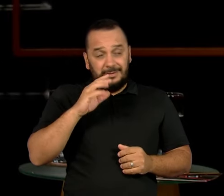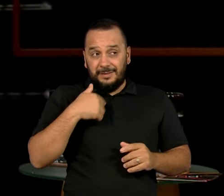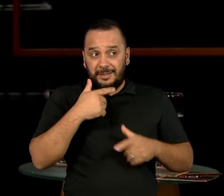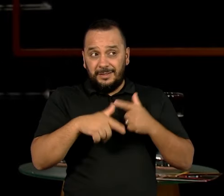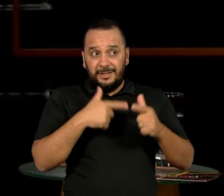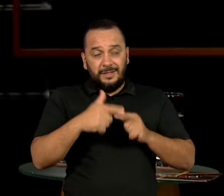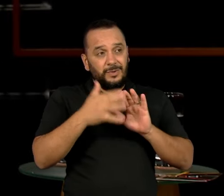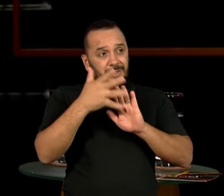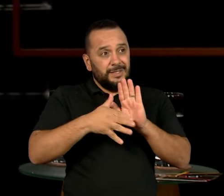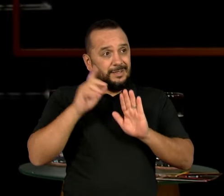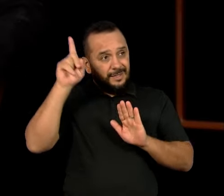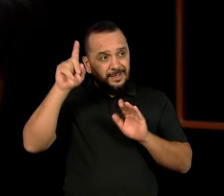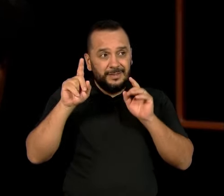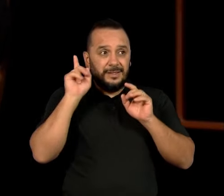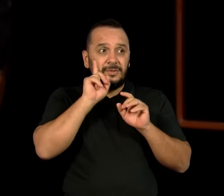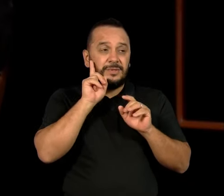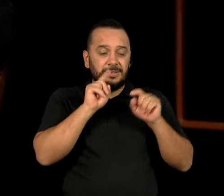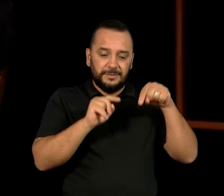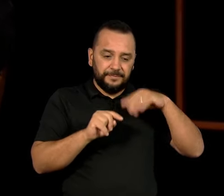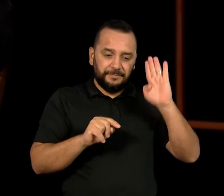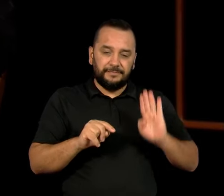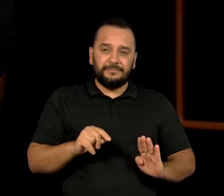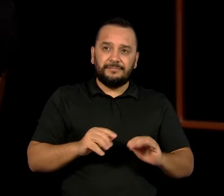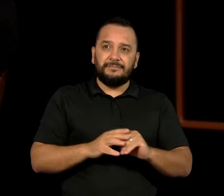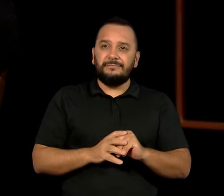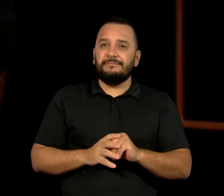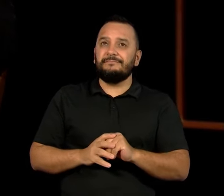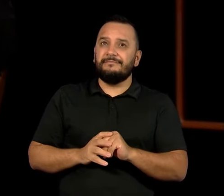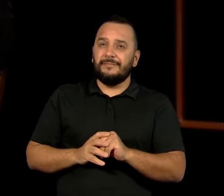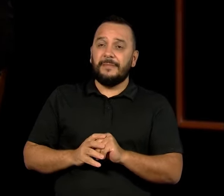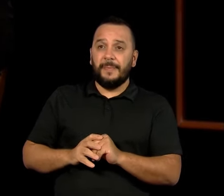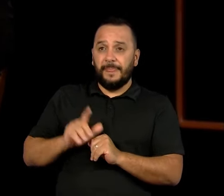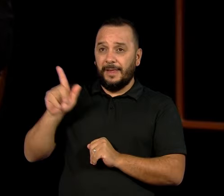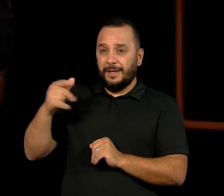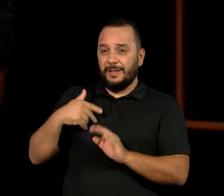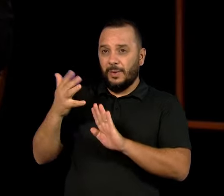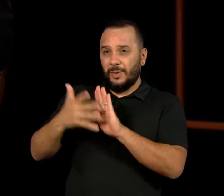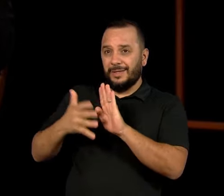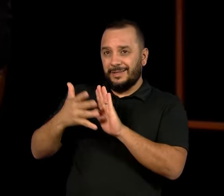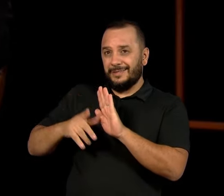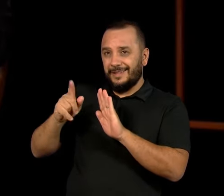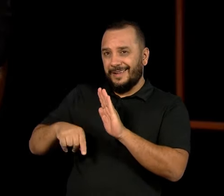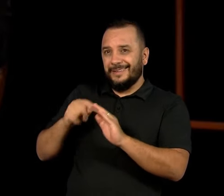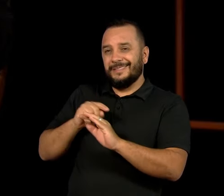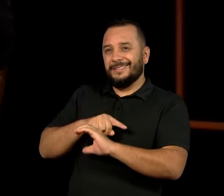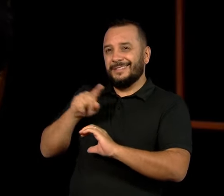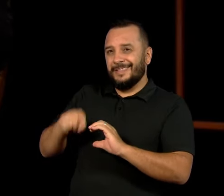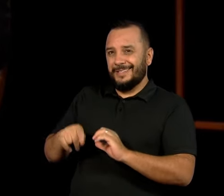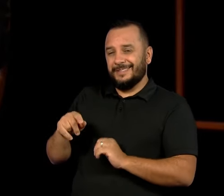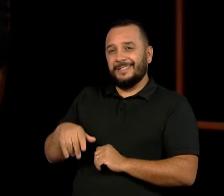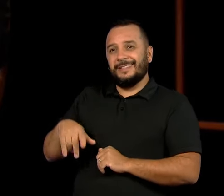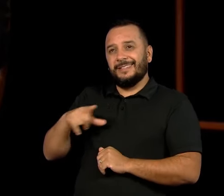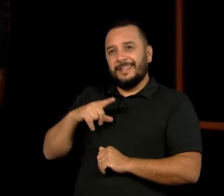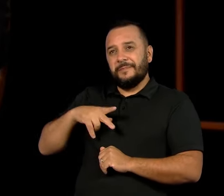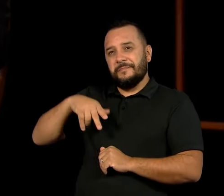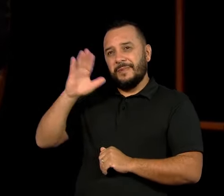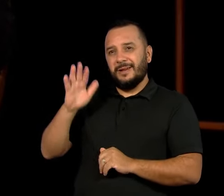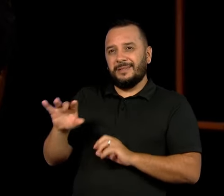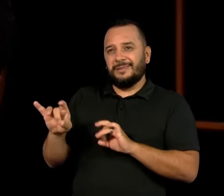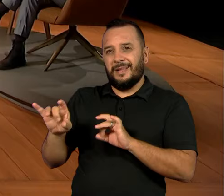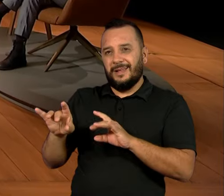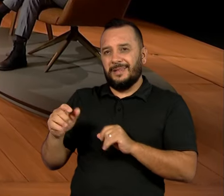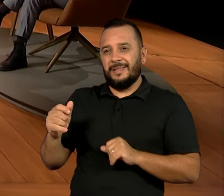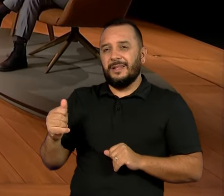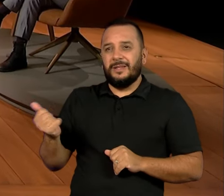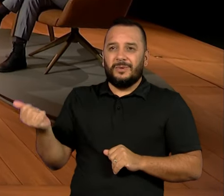geral, e os brasileiros? E eu entendi que para eles é uma ciência. Tem muito mais técnica do que